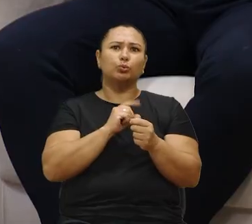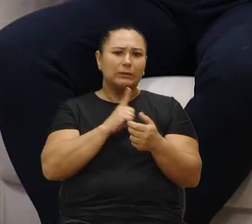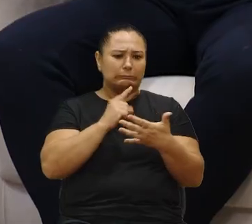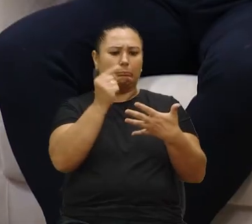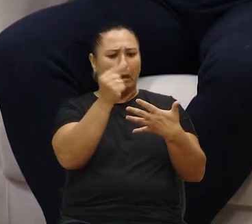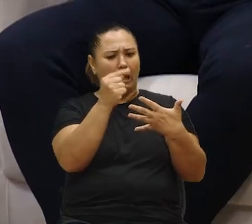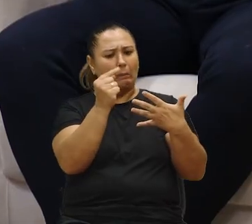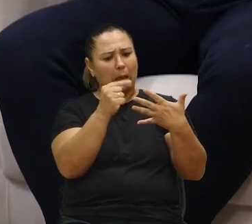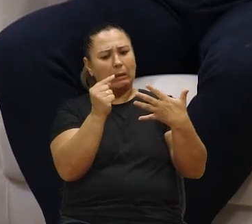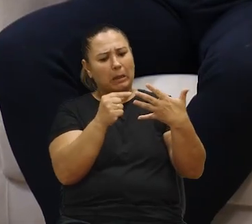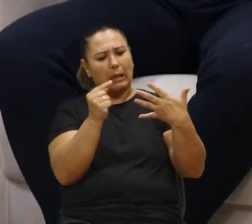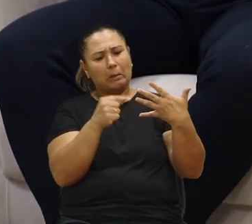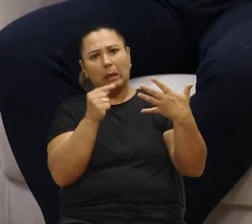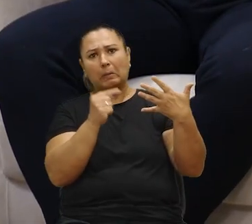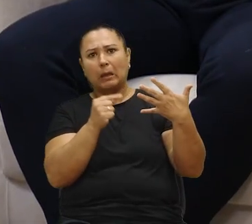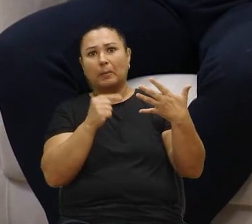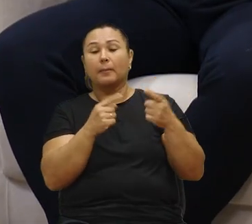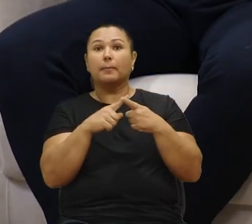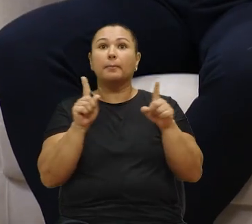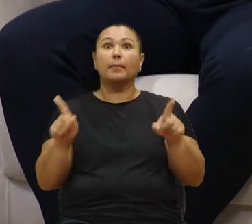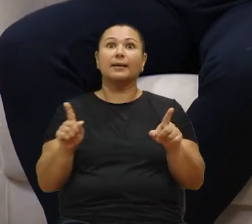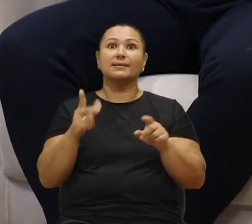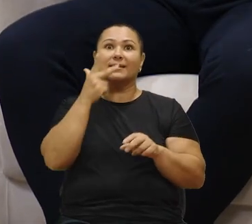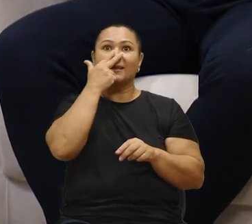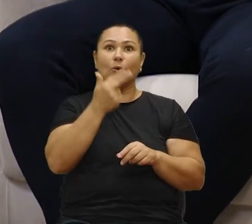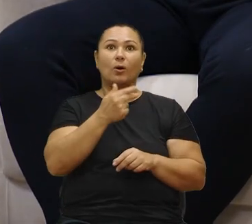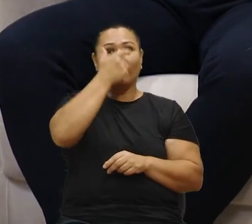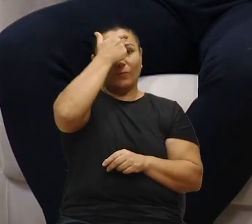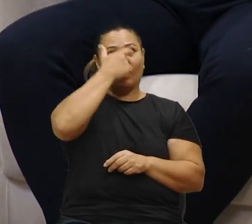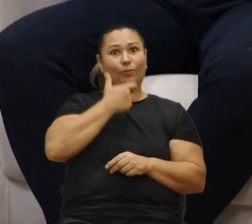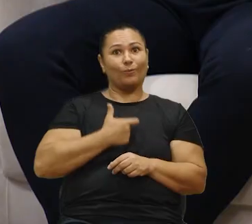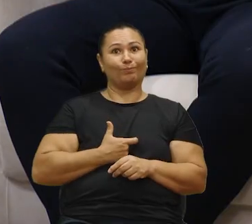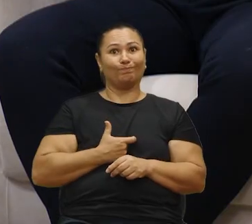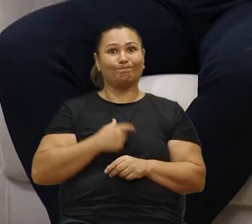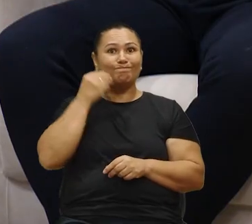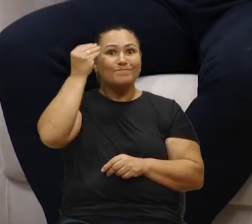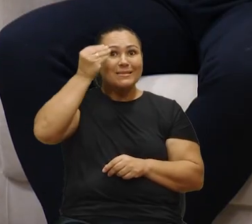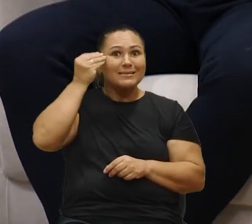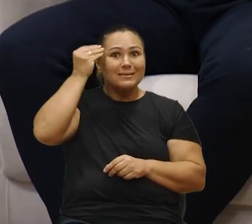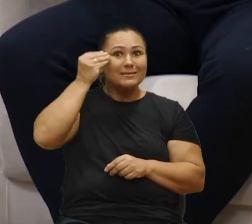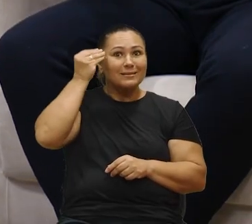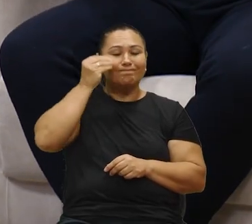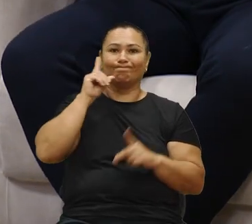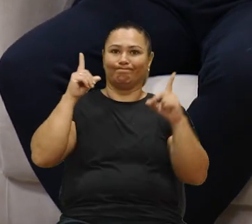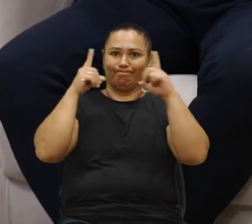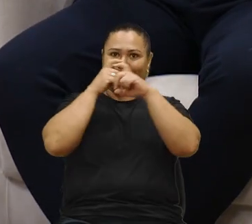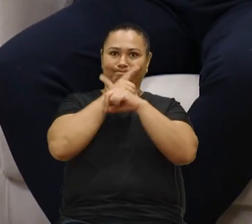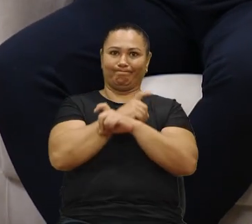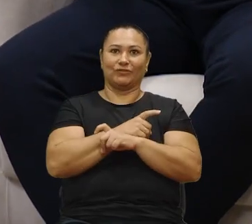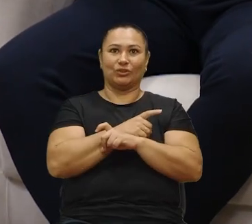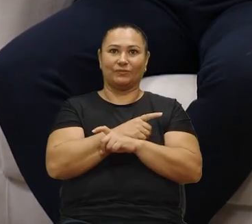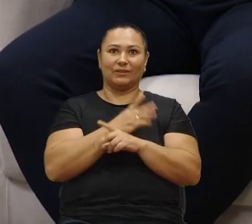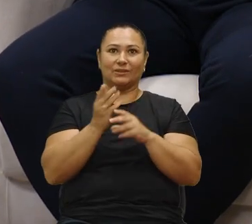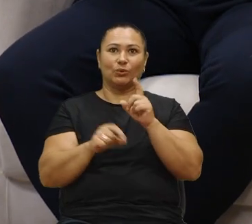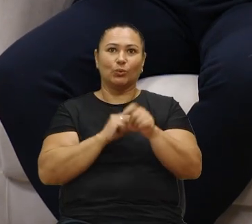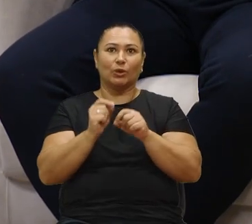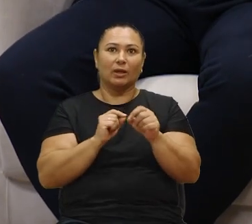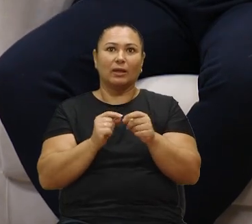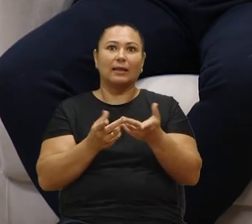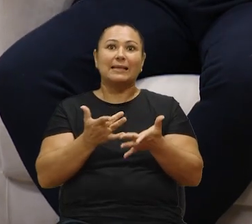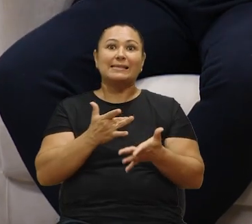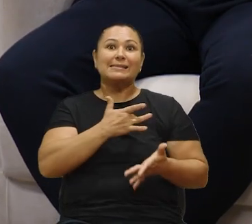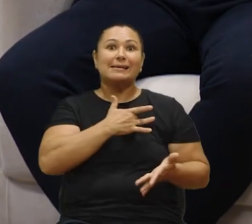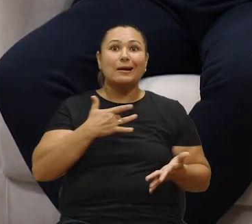coisa objetiva e, assim, pragmática, mas se tu dissocia do aspecto psíquico, é muito difícil